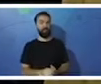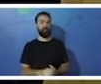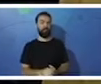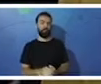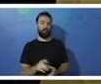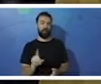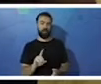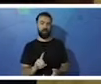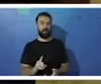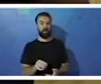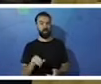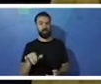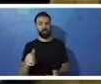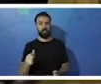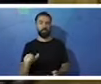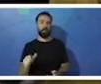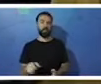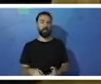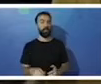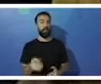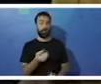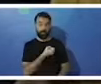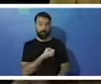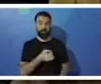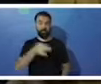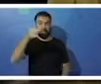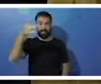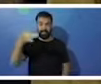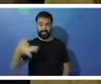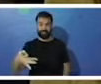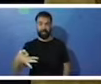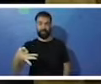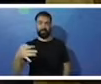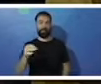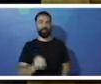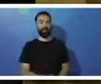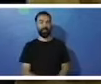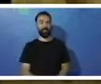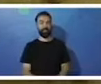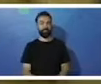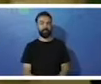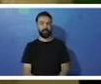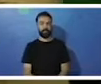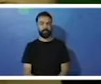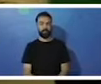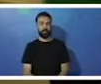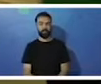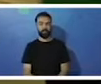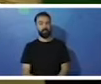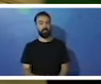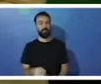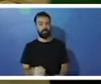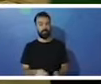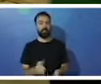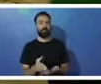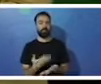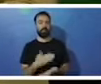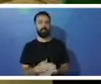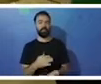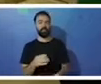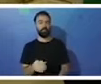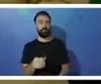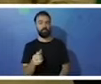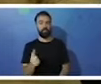uma estimativa, mas o valor exato, ok? Então, ainda na página